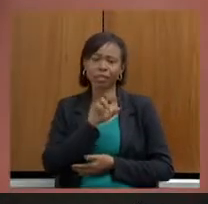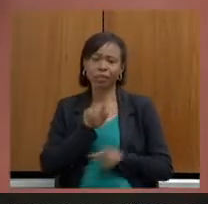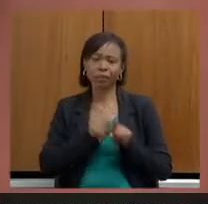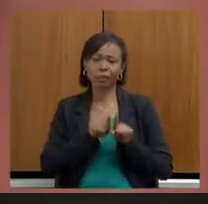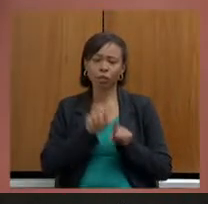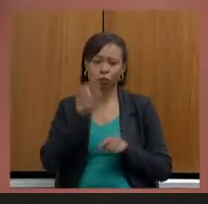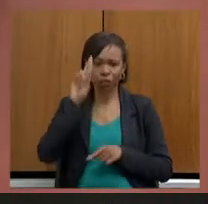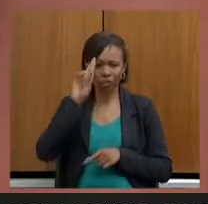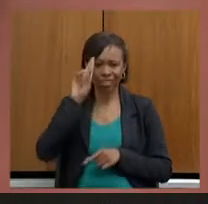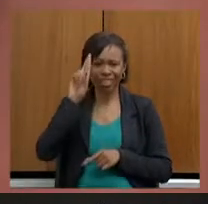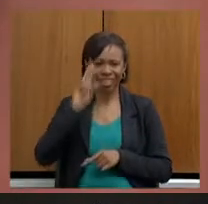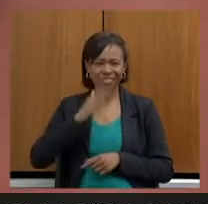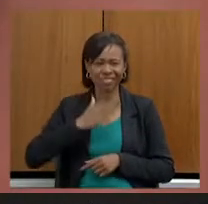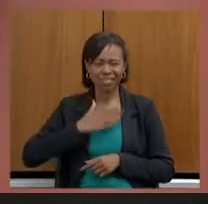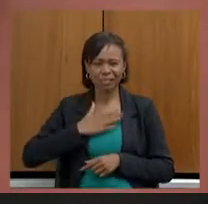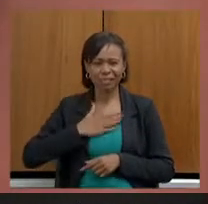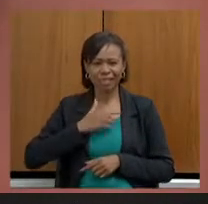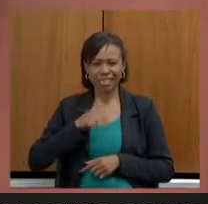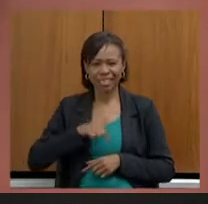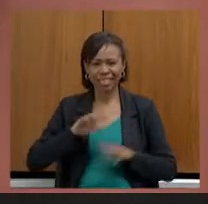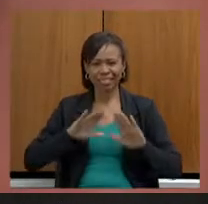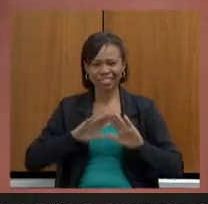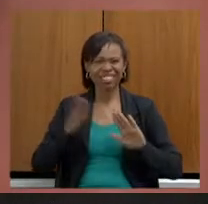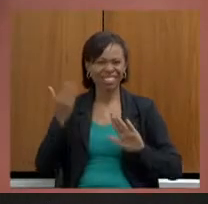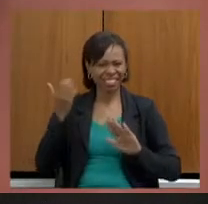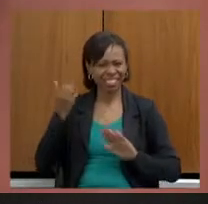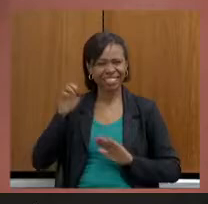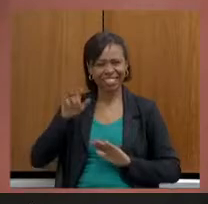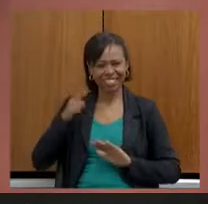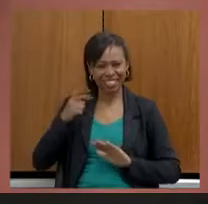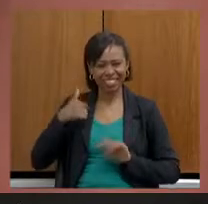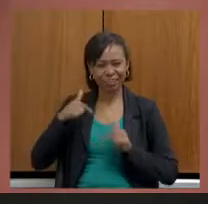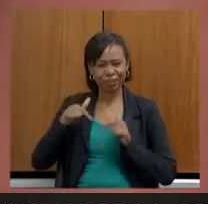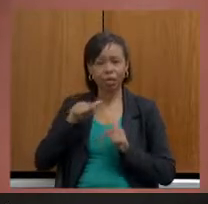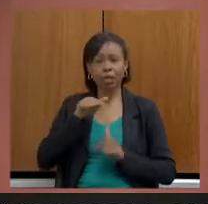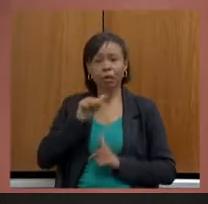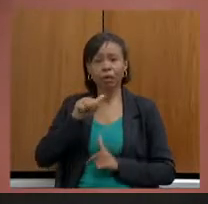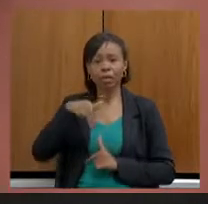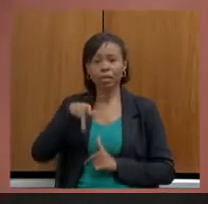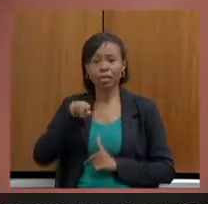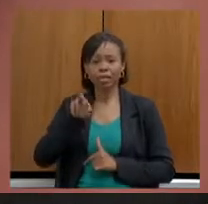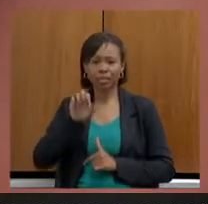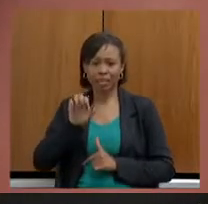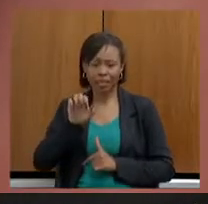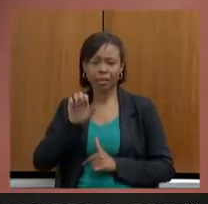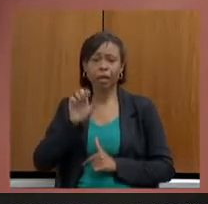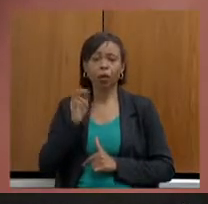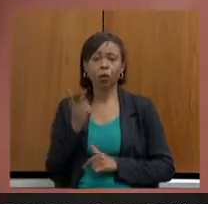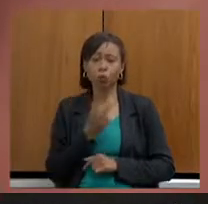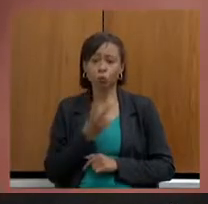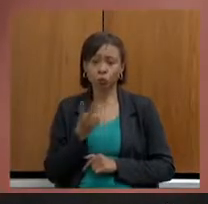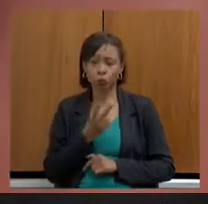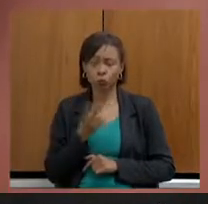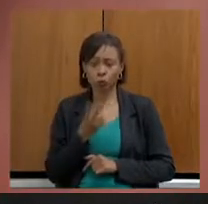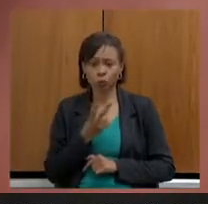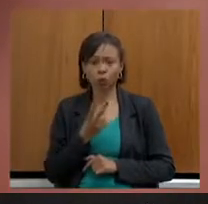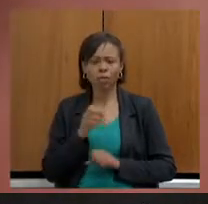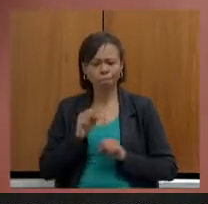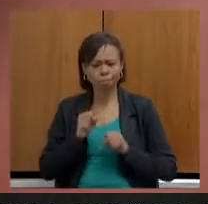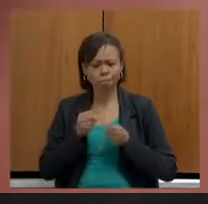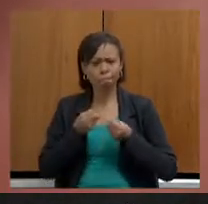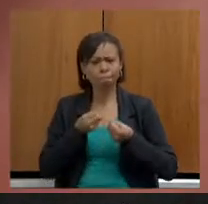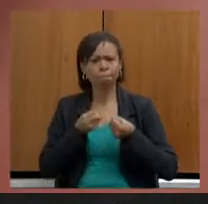Assembleia porque para quem eu já trabalhei como servidora que é o deputado André Quintão a forma como eles vêm nos